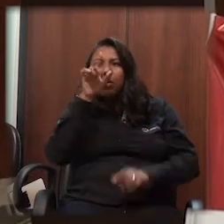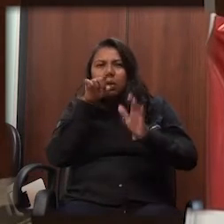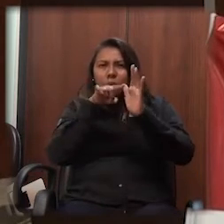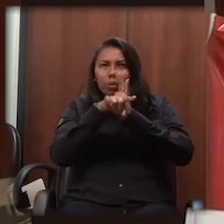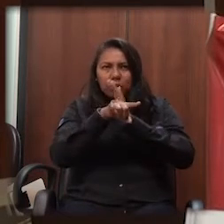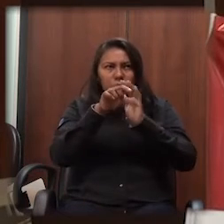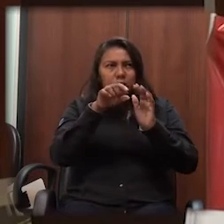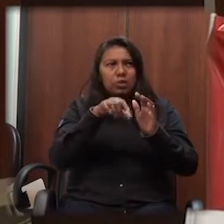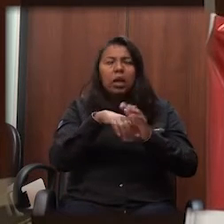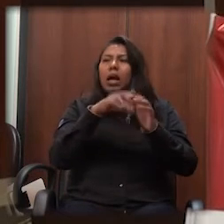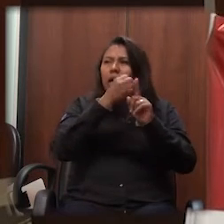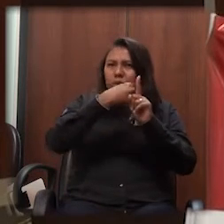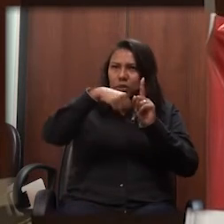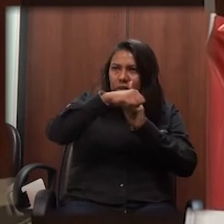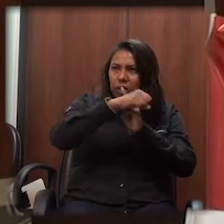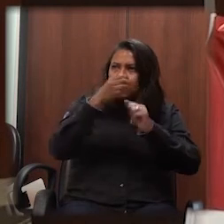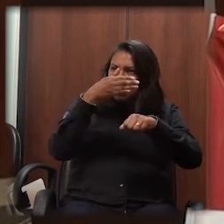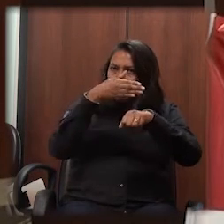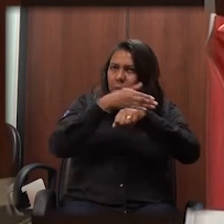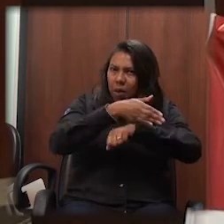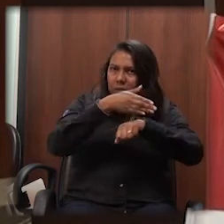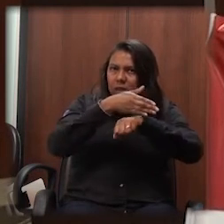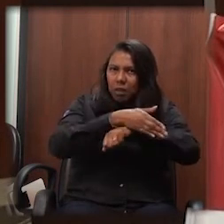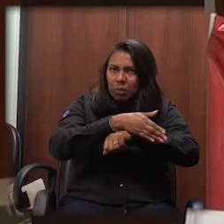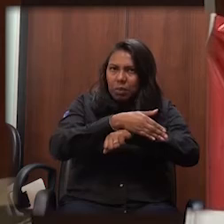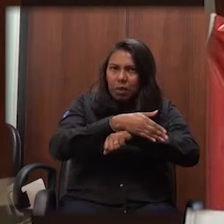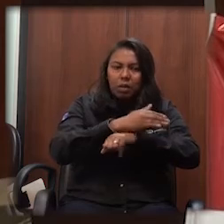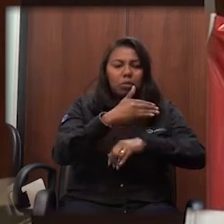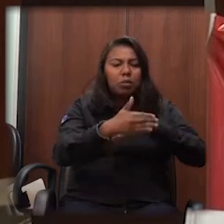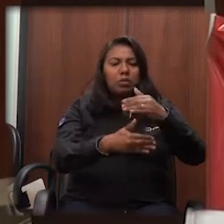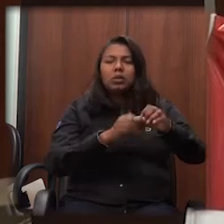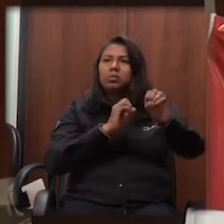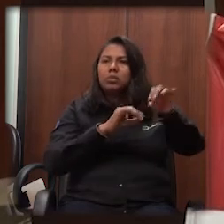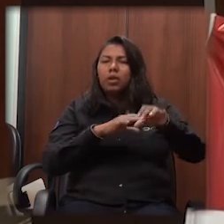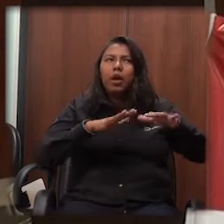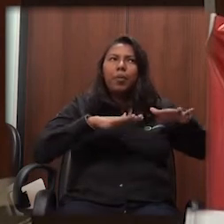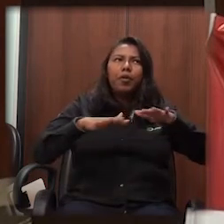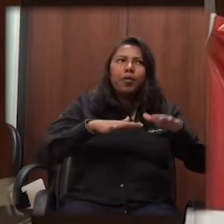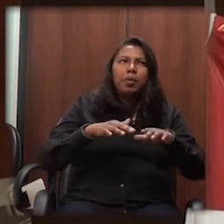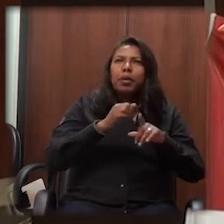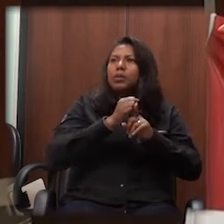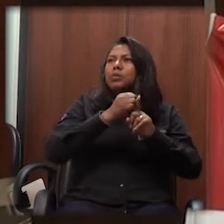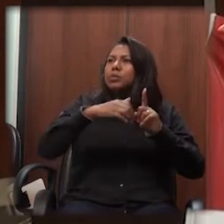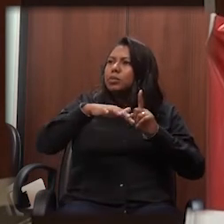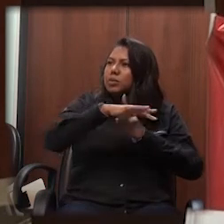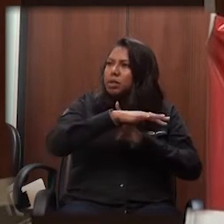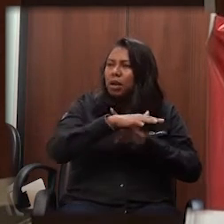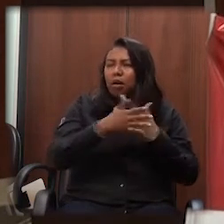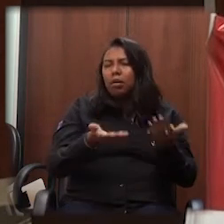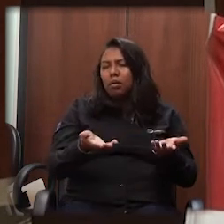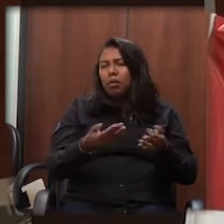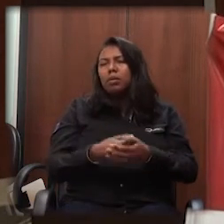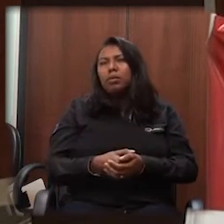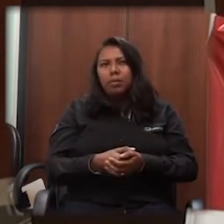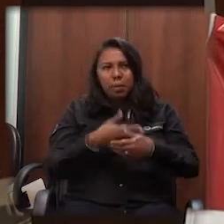a sociedade civil, ela participa dos processos de formação? Os movimentos sociais, a sociedade civil, de uma maneira